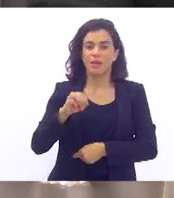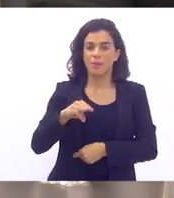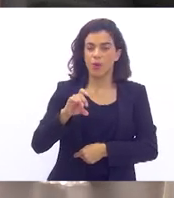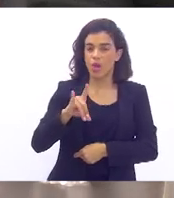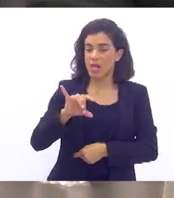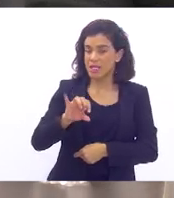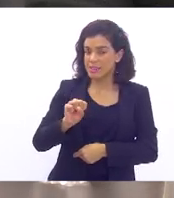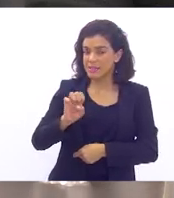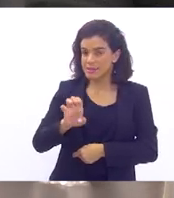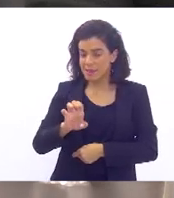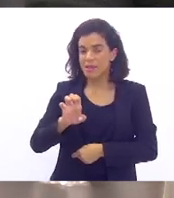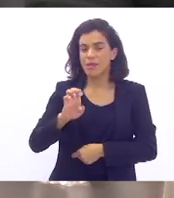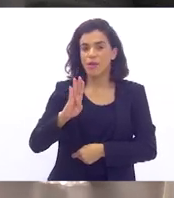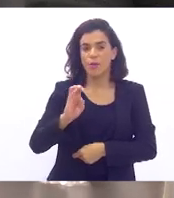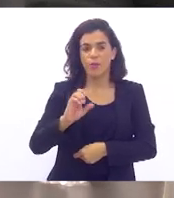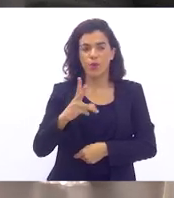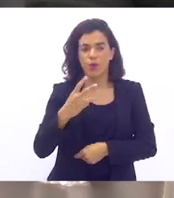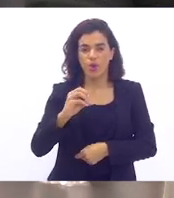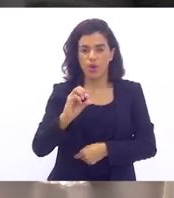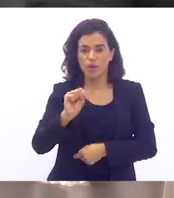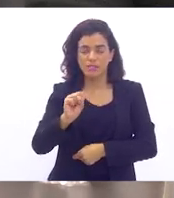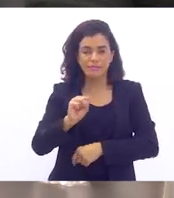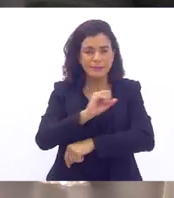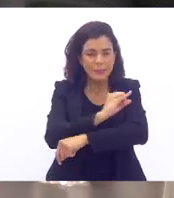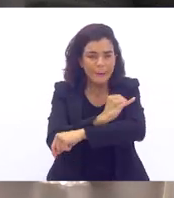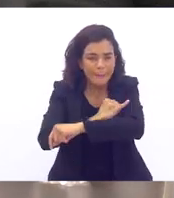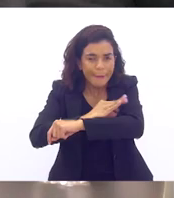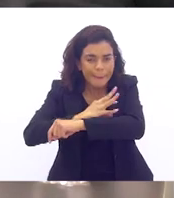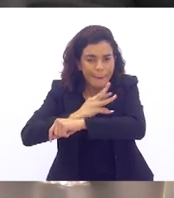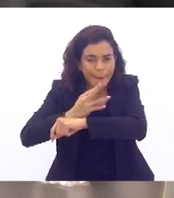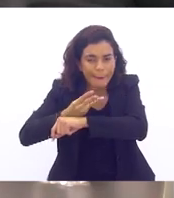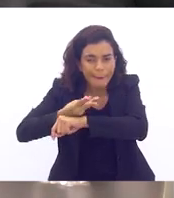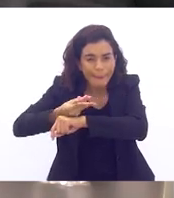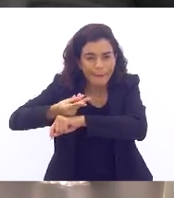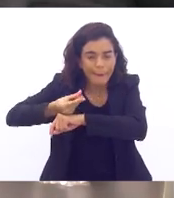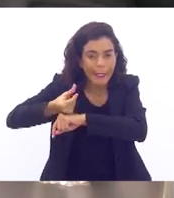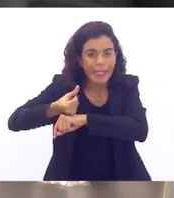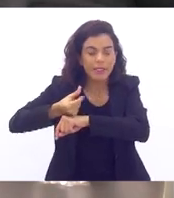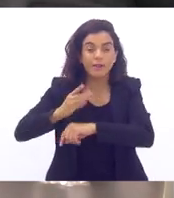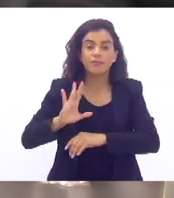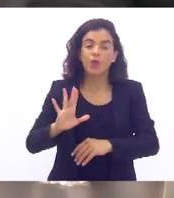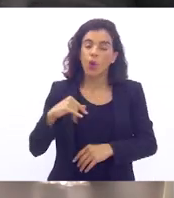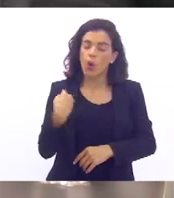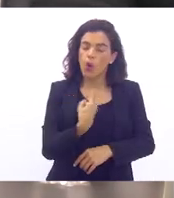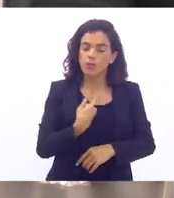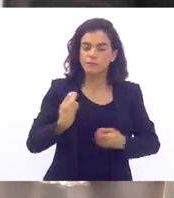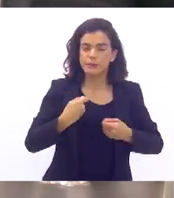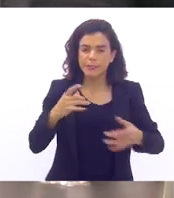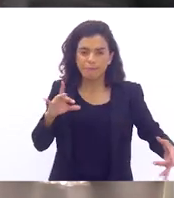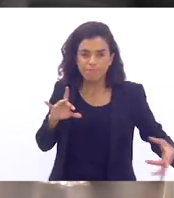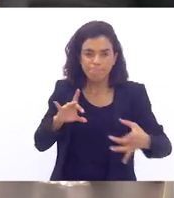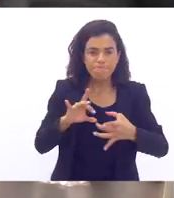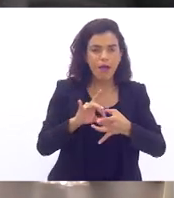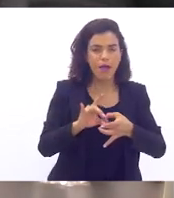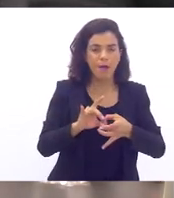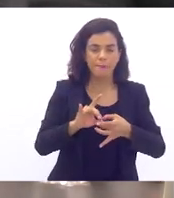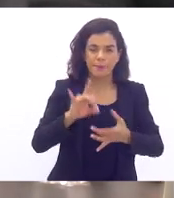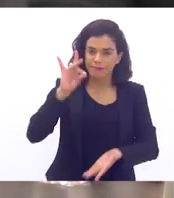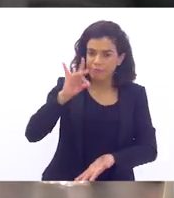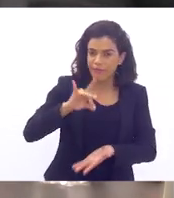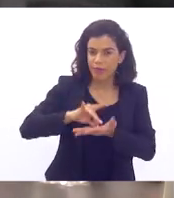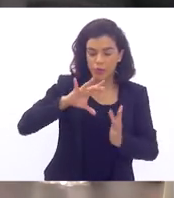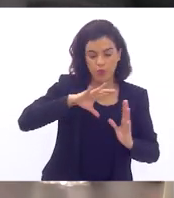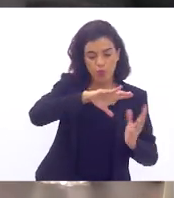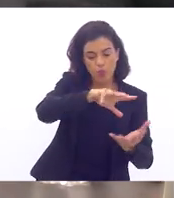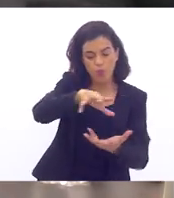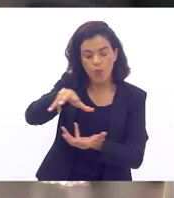que traz as suas dificuldades que traz as suas diferenças mas nós hoje precisamos nos unir para fazer com que de fato este mundo